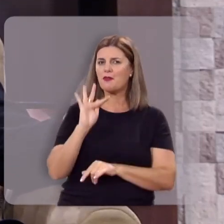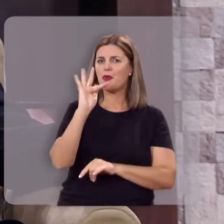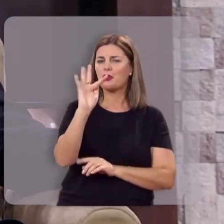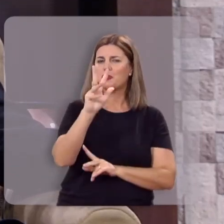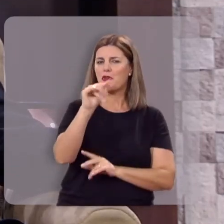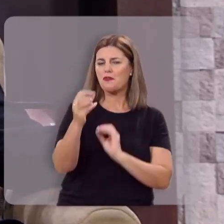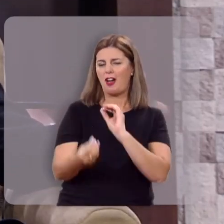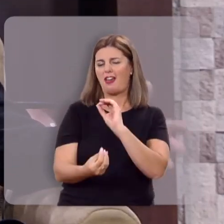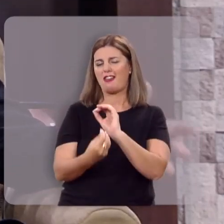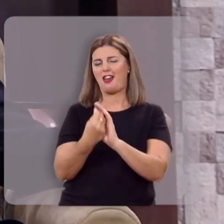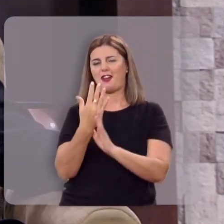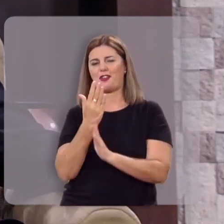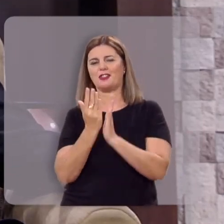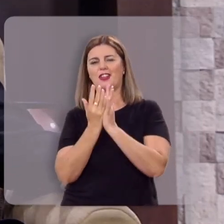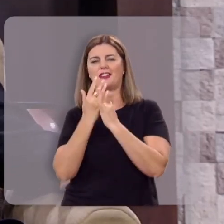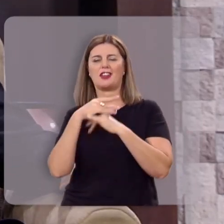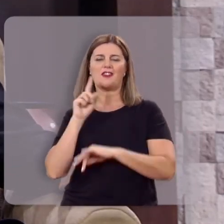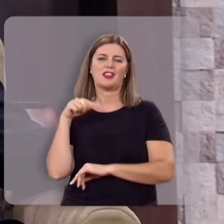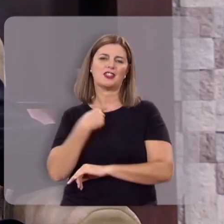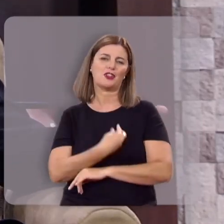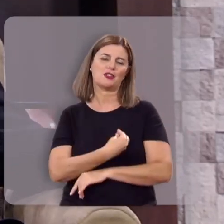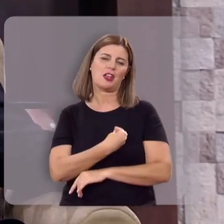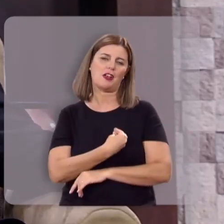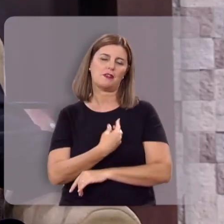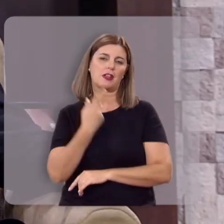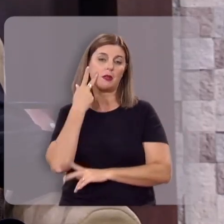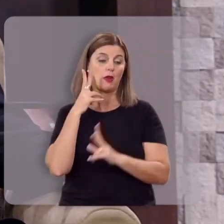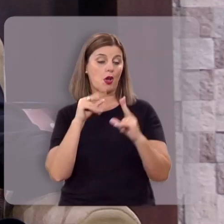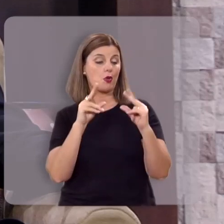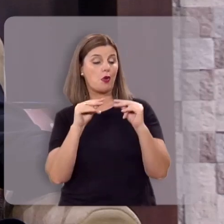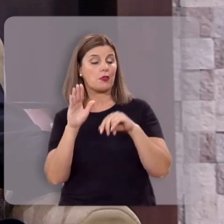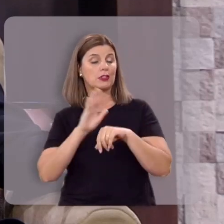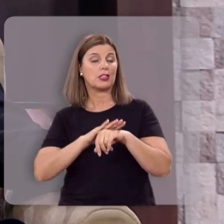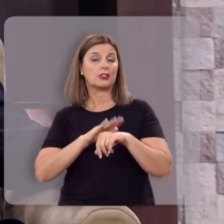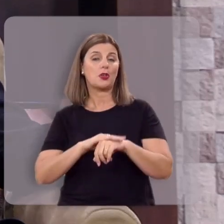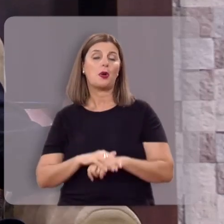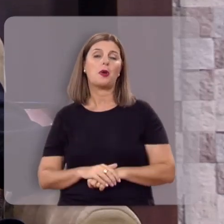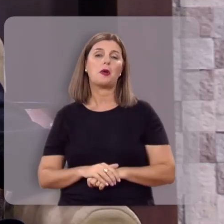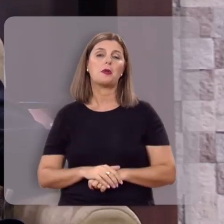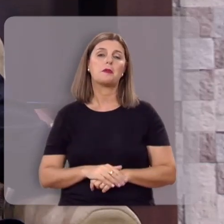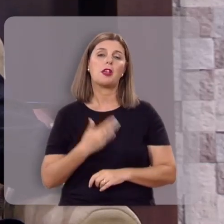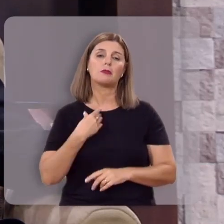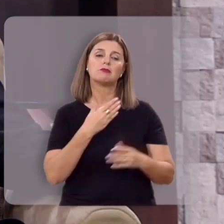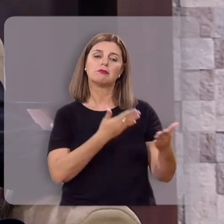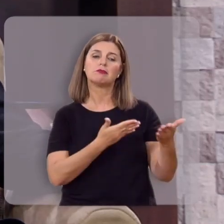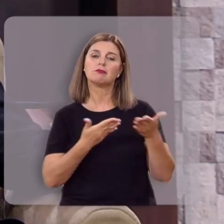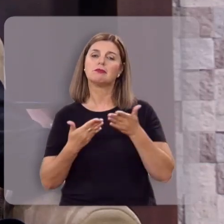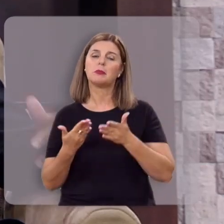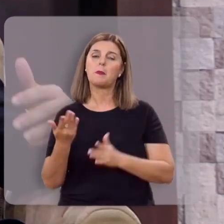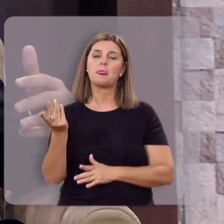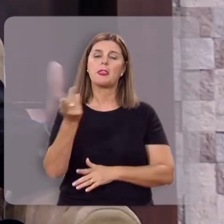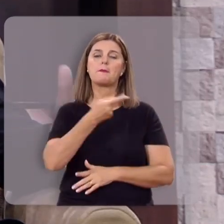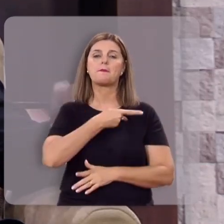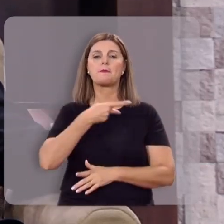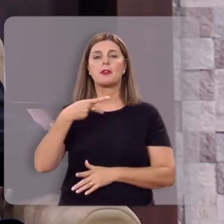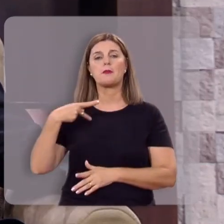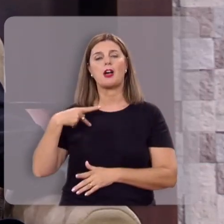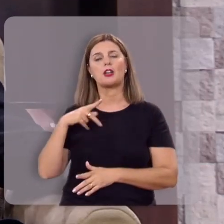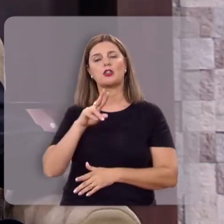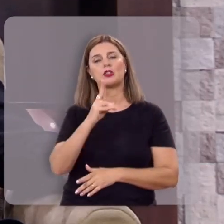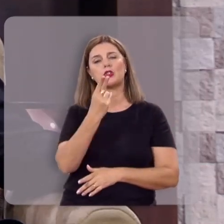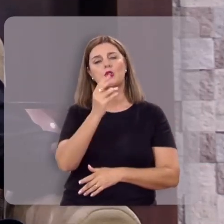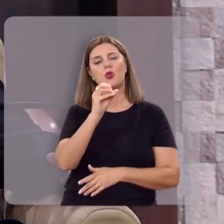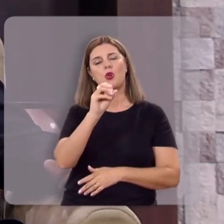há de fazer através de nós. Para conversar sobre esse assunto, eu tenho comigo aqui nos estúdios Reverendo